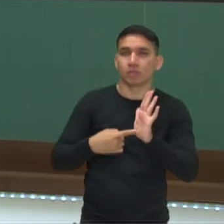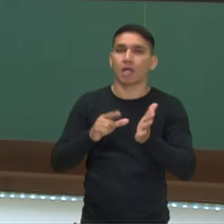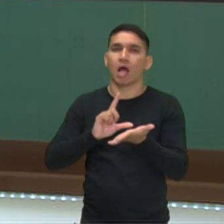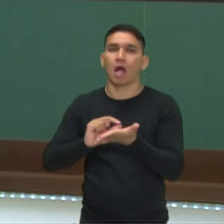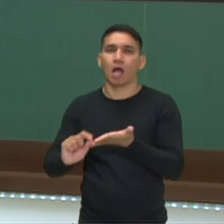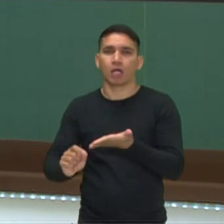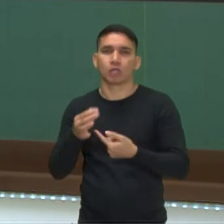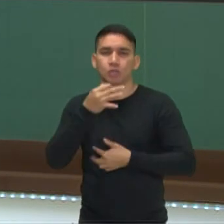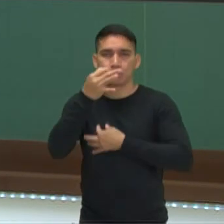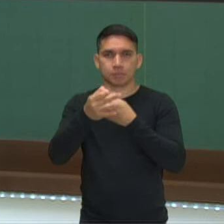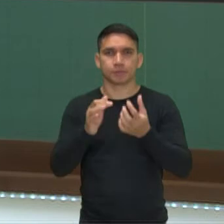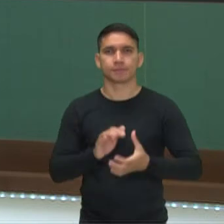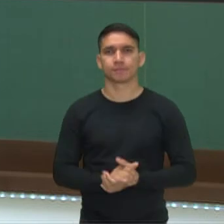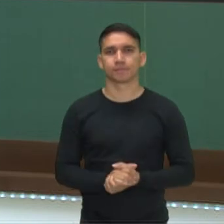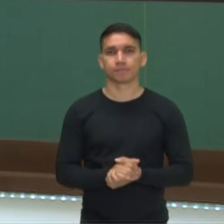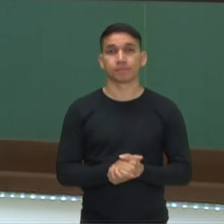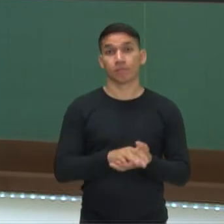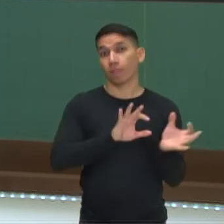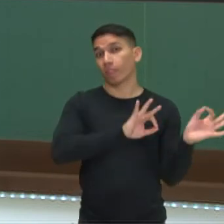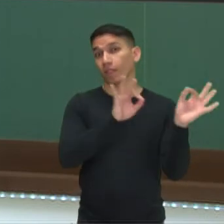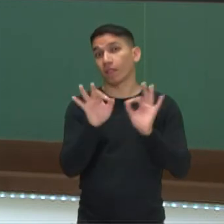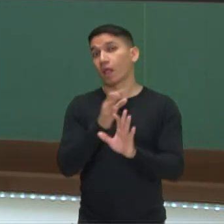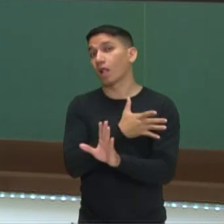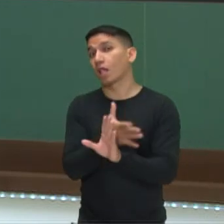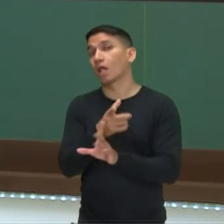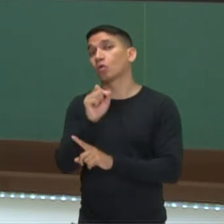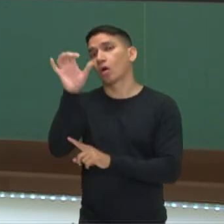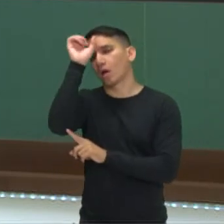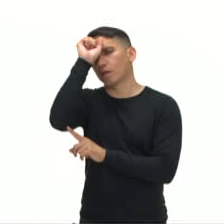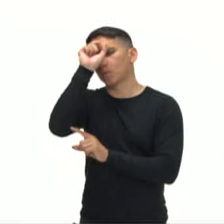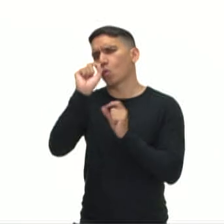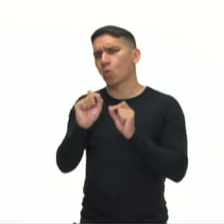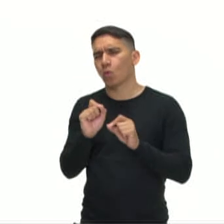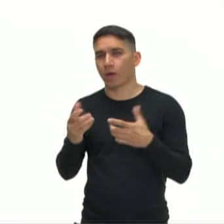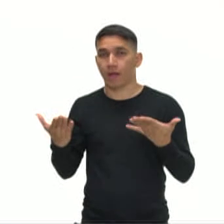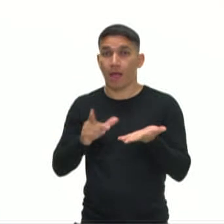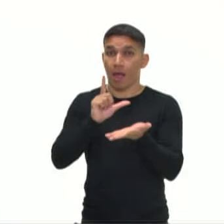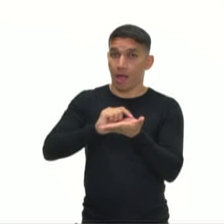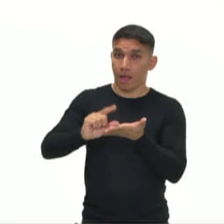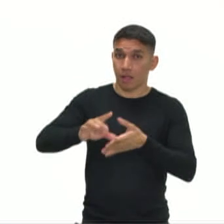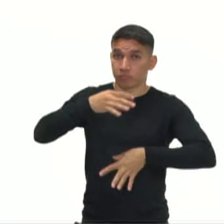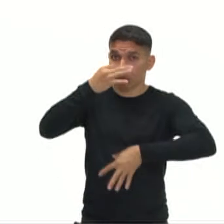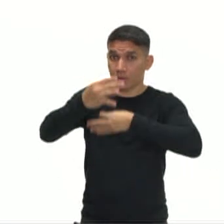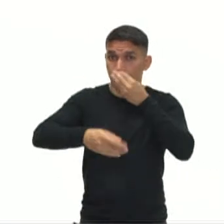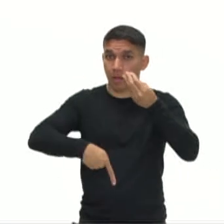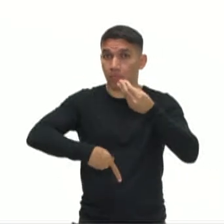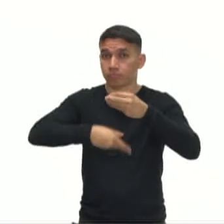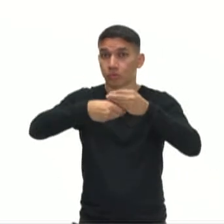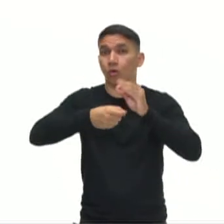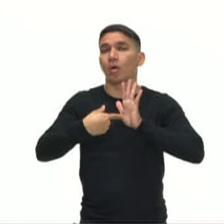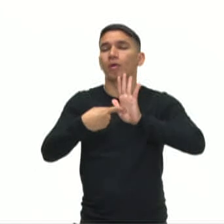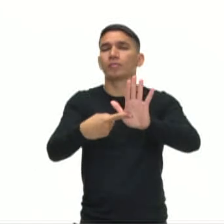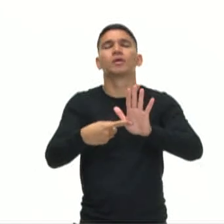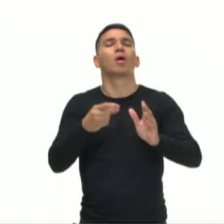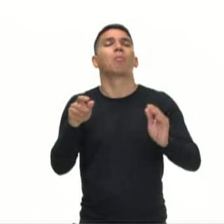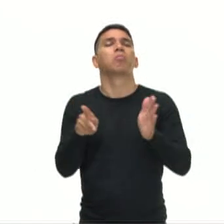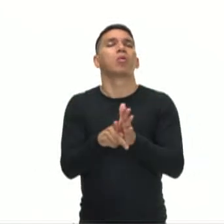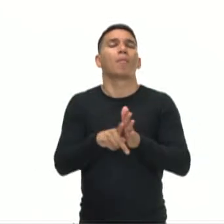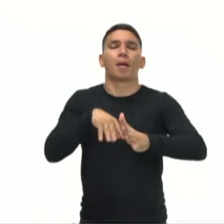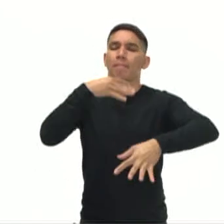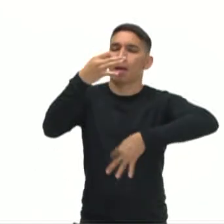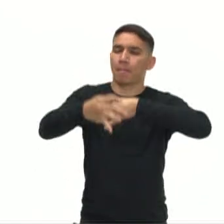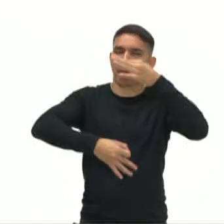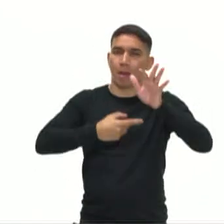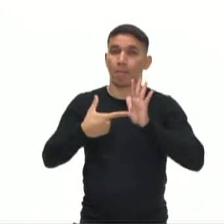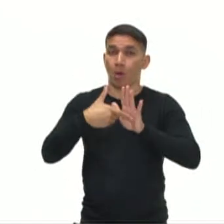opinião. O que aprendemos nesse vídeo? Que o artigo de opinião apresenta características argumentativas,